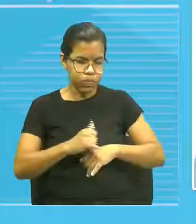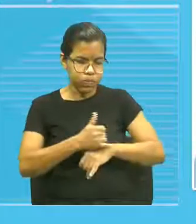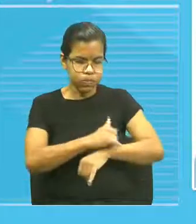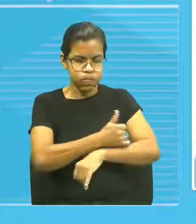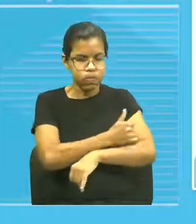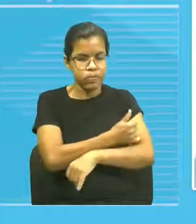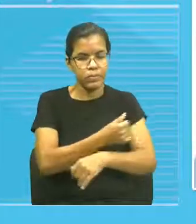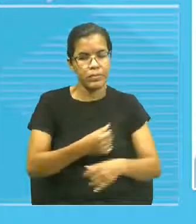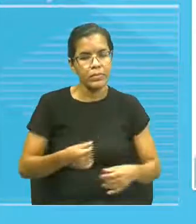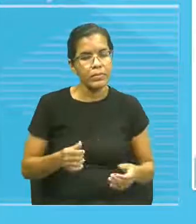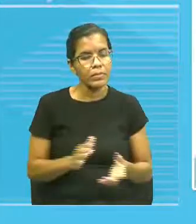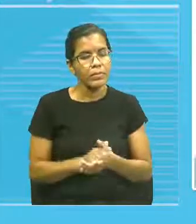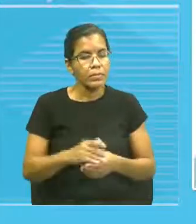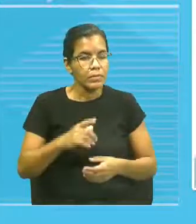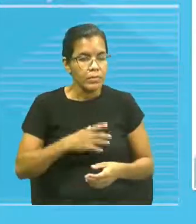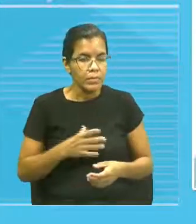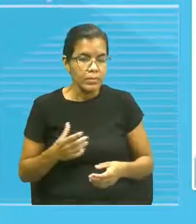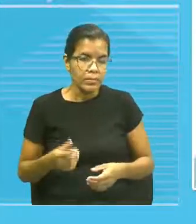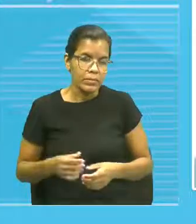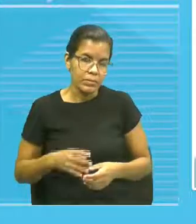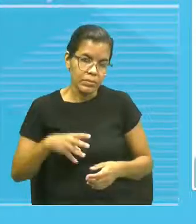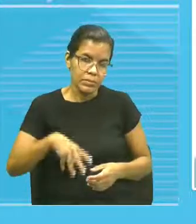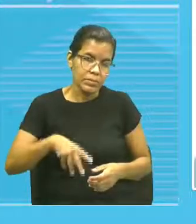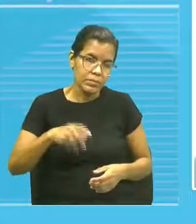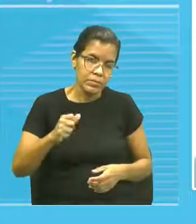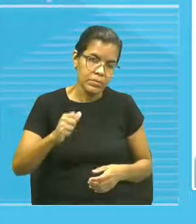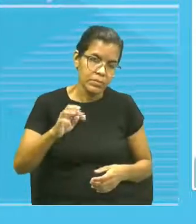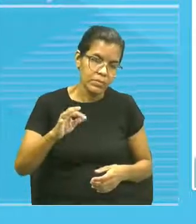cara, obviamente, tem um metabolismo aceleradíssimo.